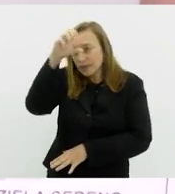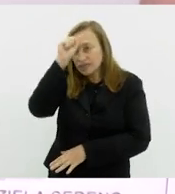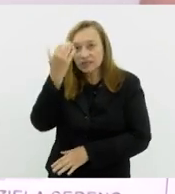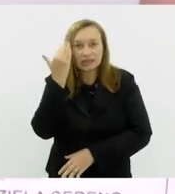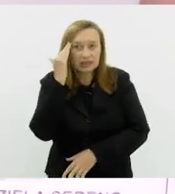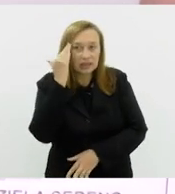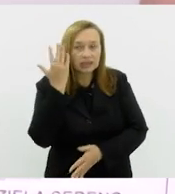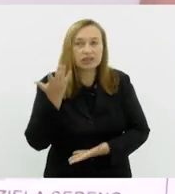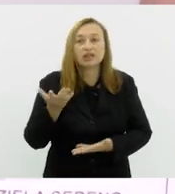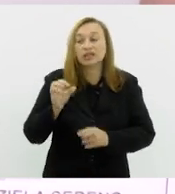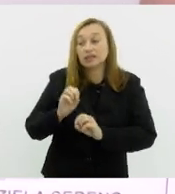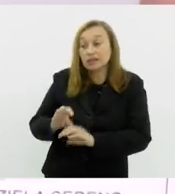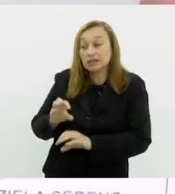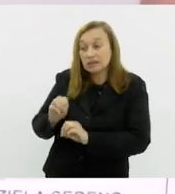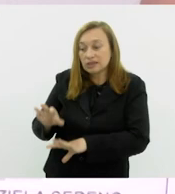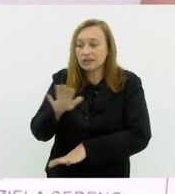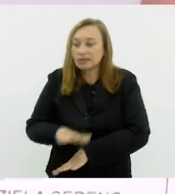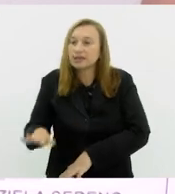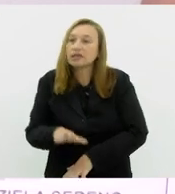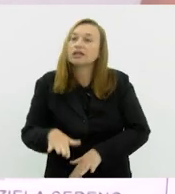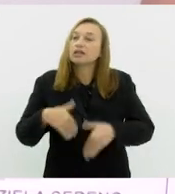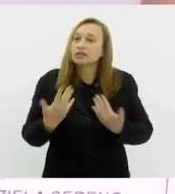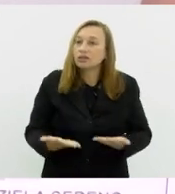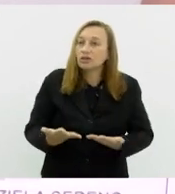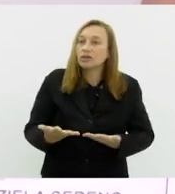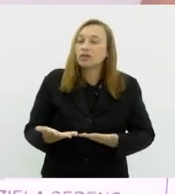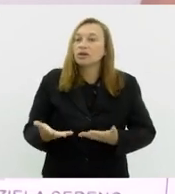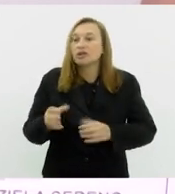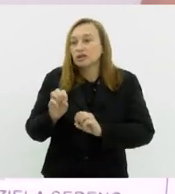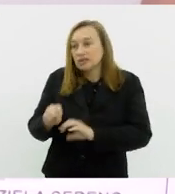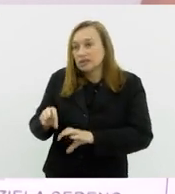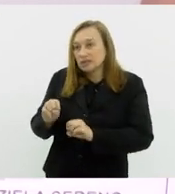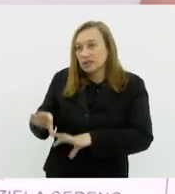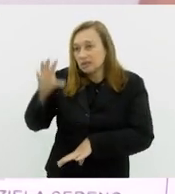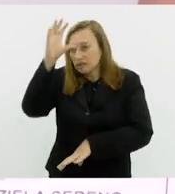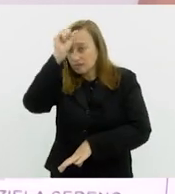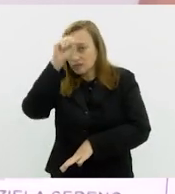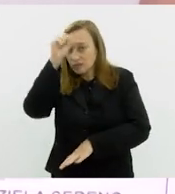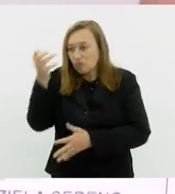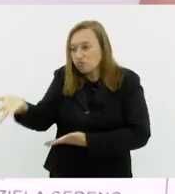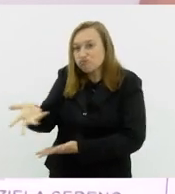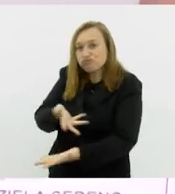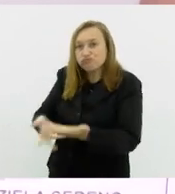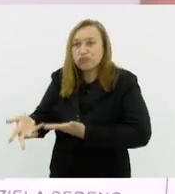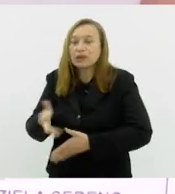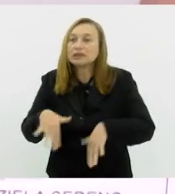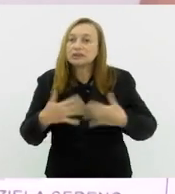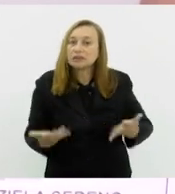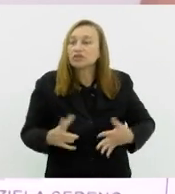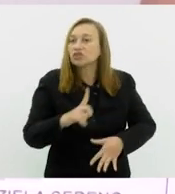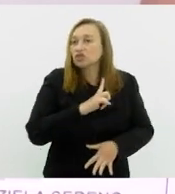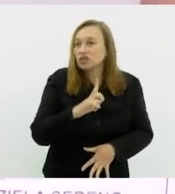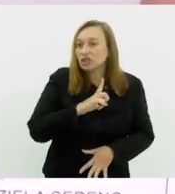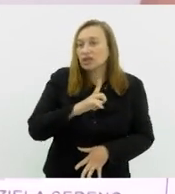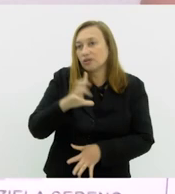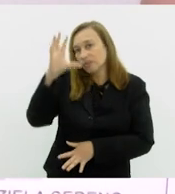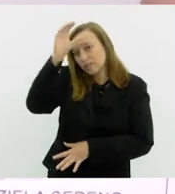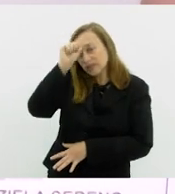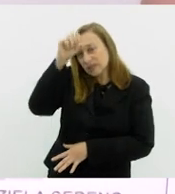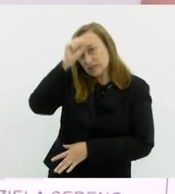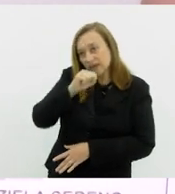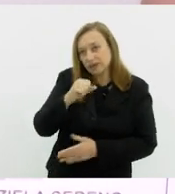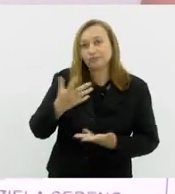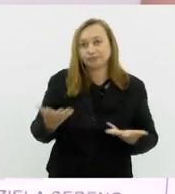e a gente ensina a criança. Então, é um processo de ensino, aprendizado mútuo. Então, a gente tem o aprendizado